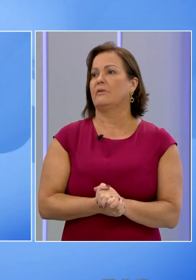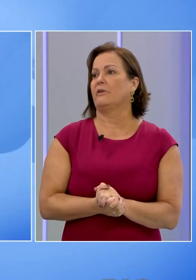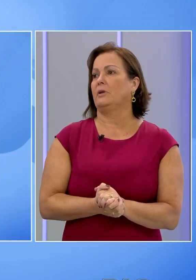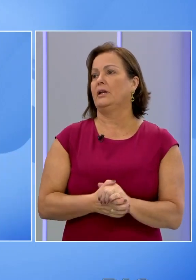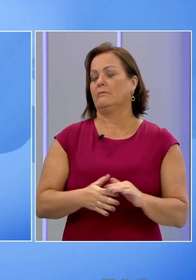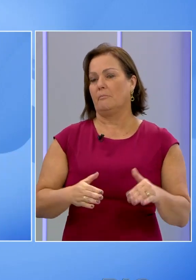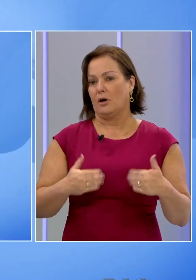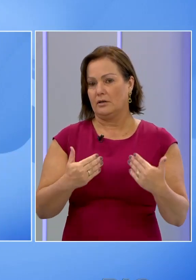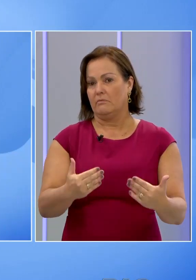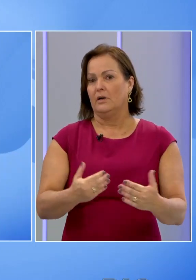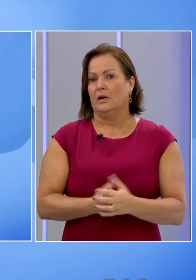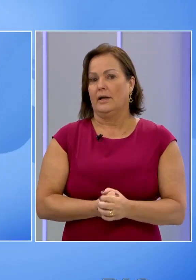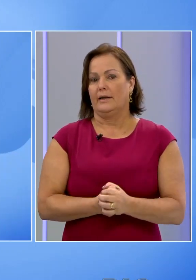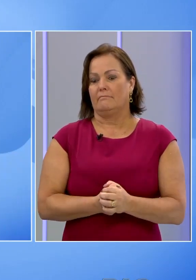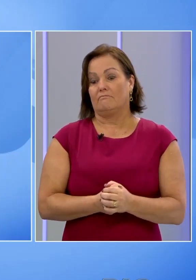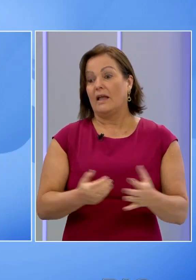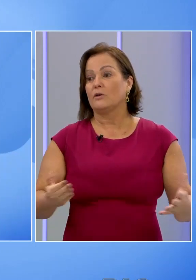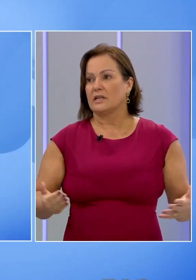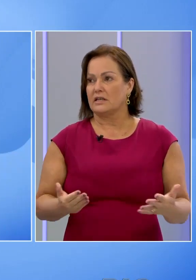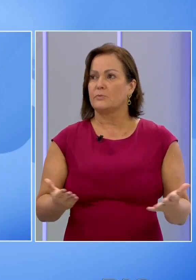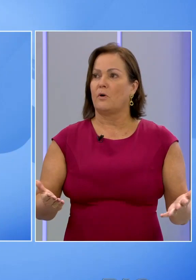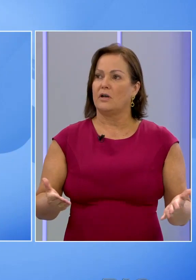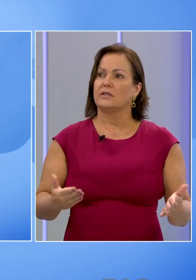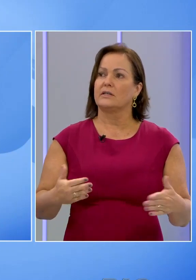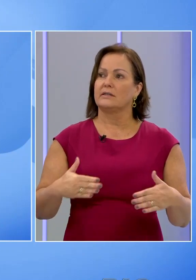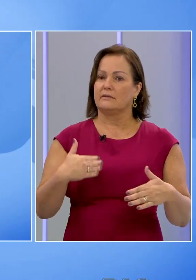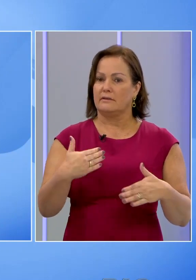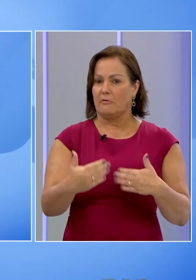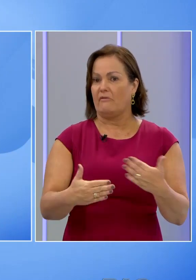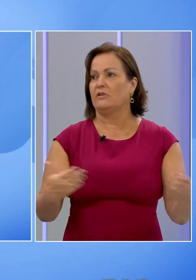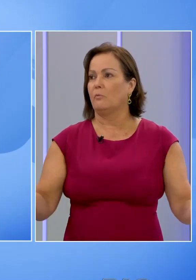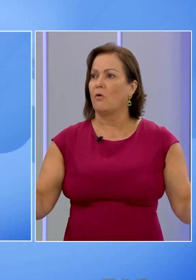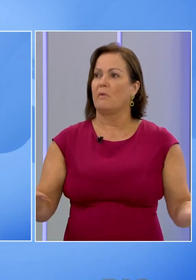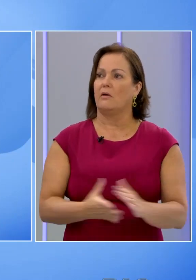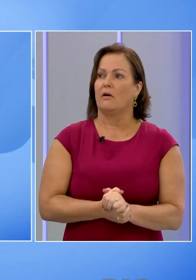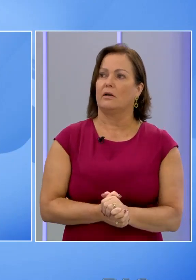finalização para a família que pode, tendo essas respostas, ter uma vida um pouco melhor, né?